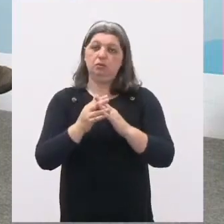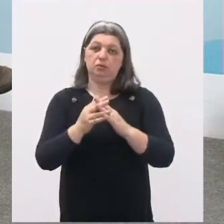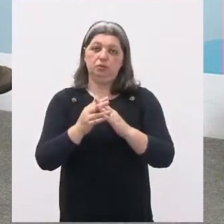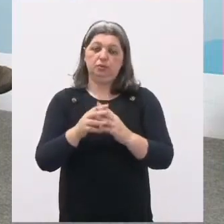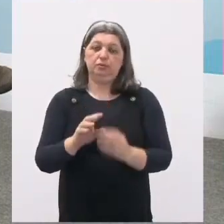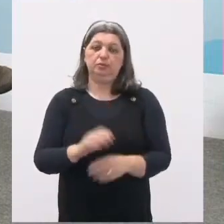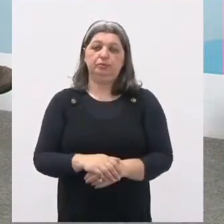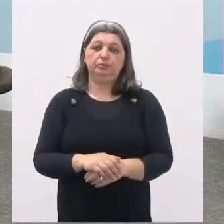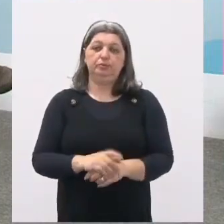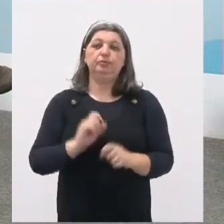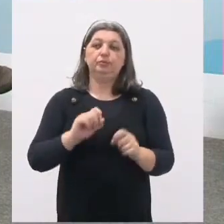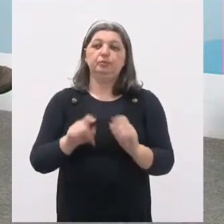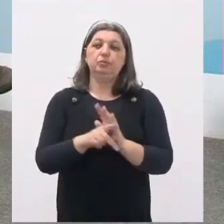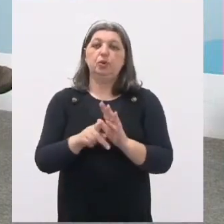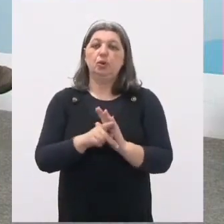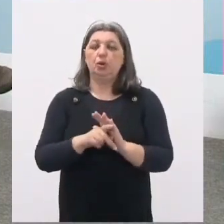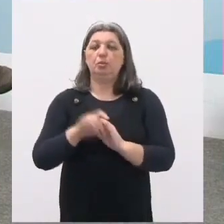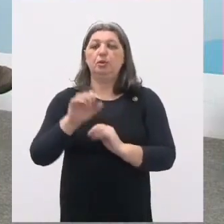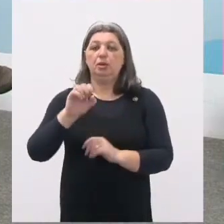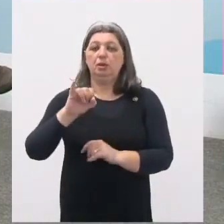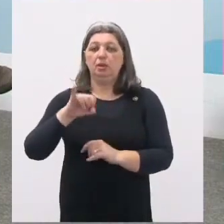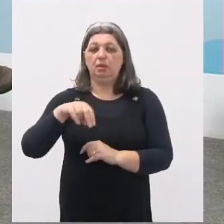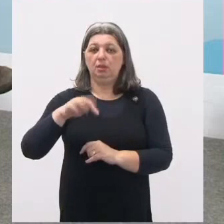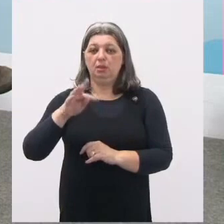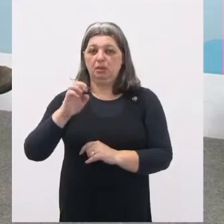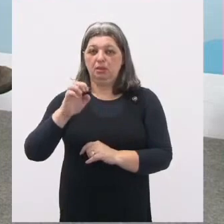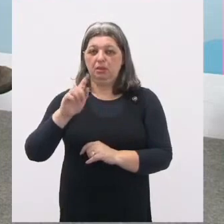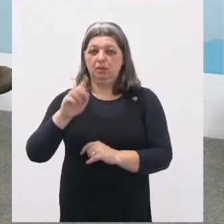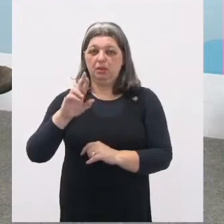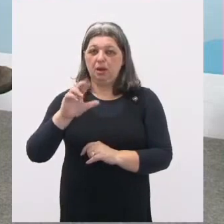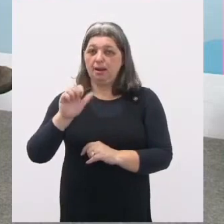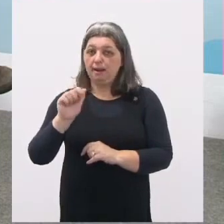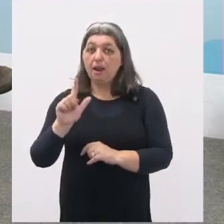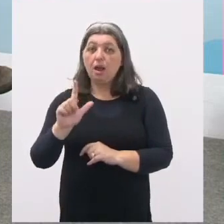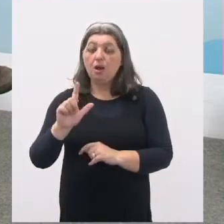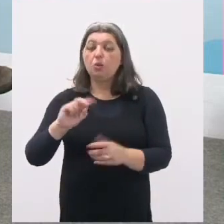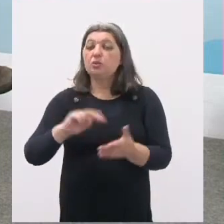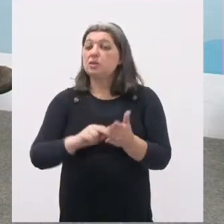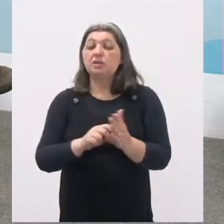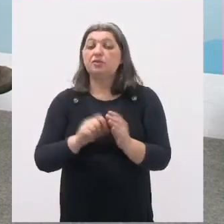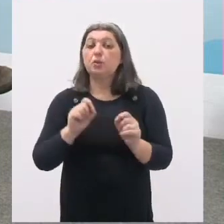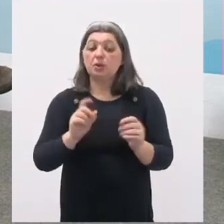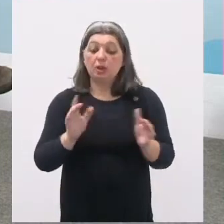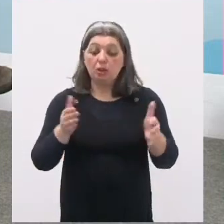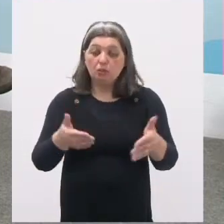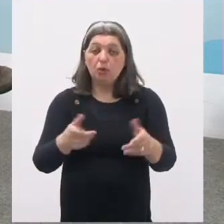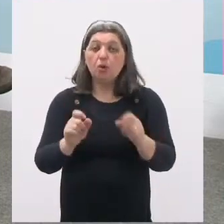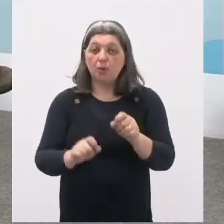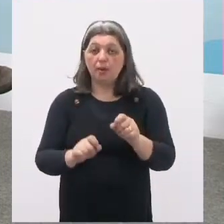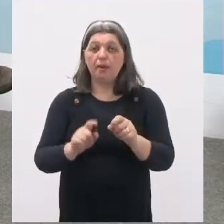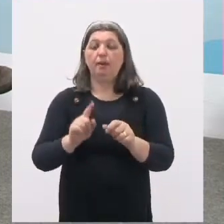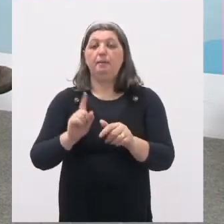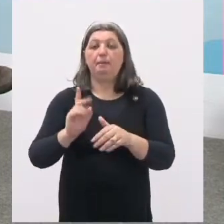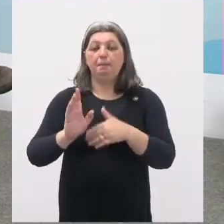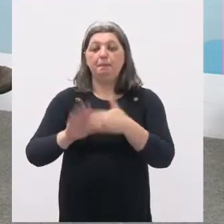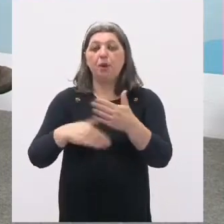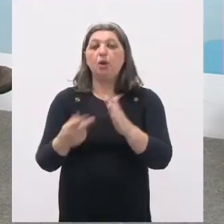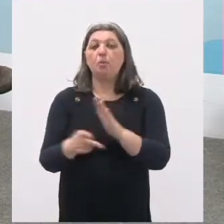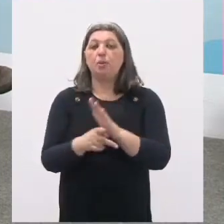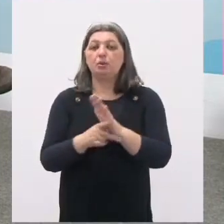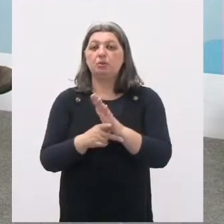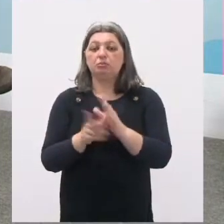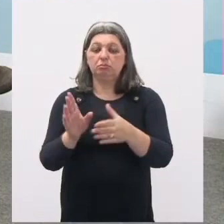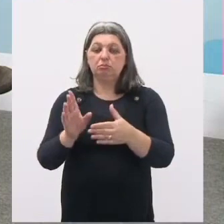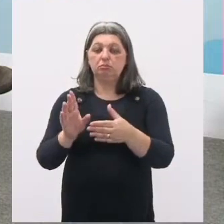questão do integral, né? E a gente sabe que a definição de educação integral,